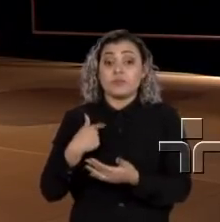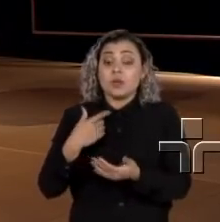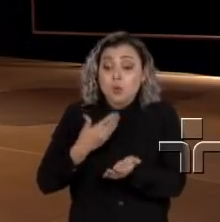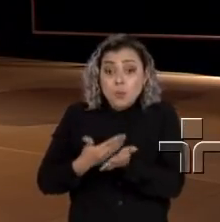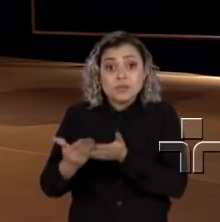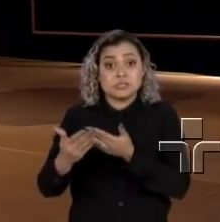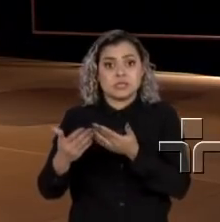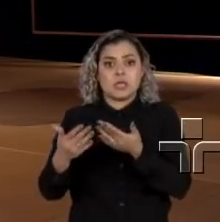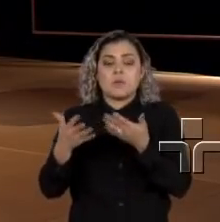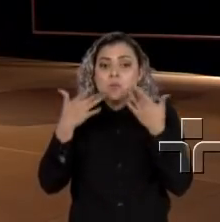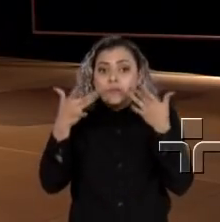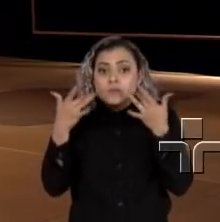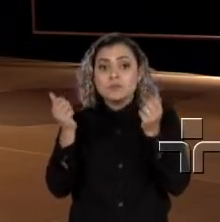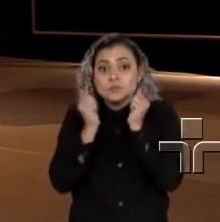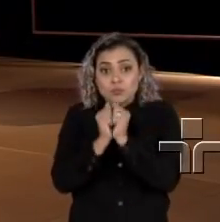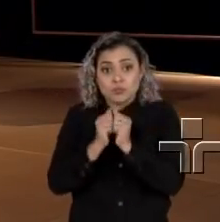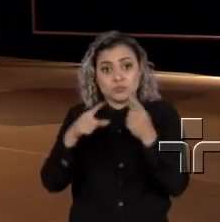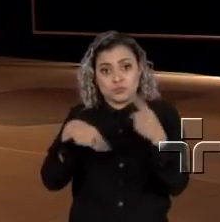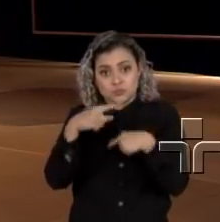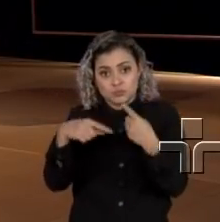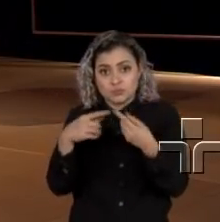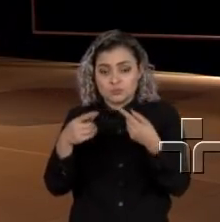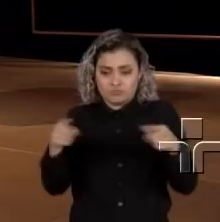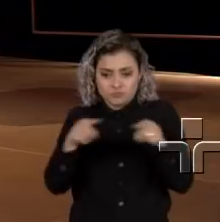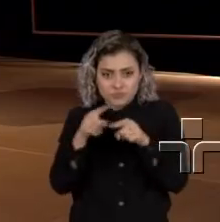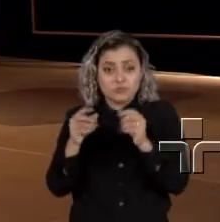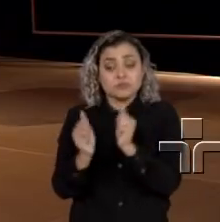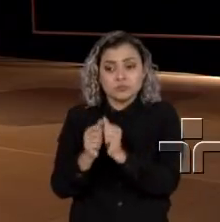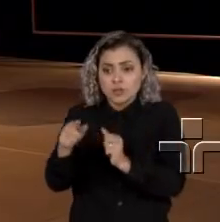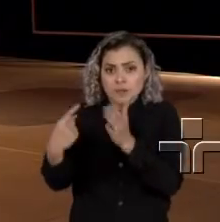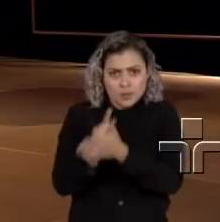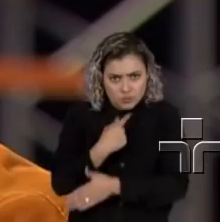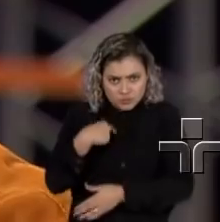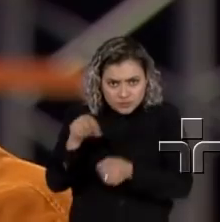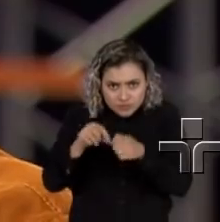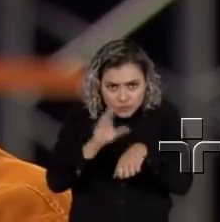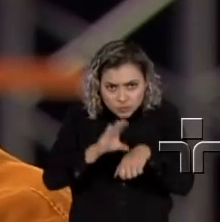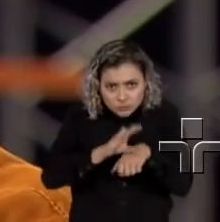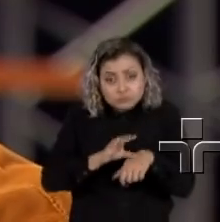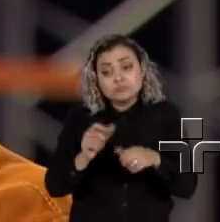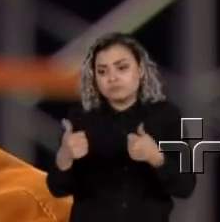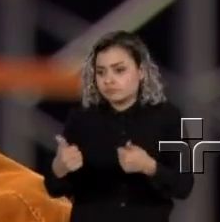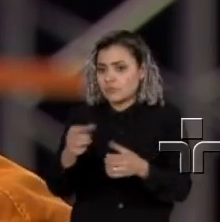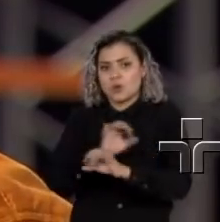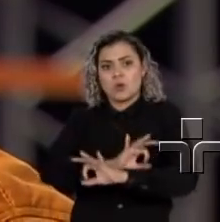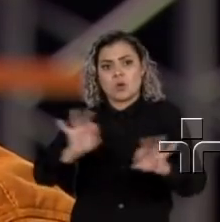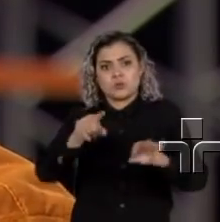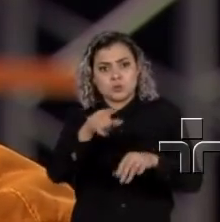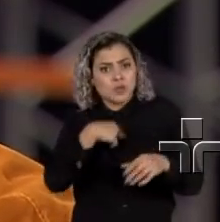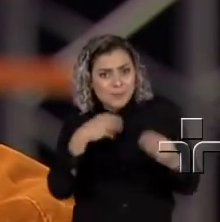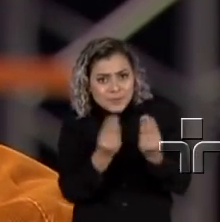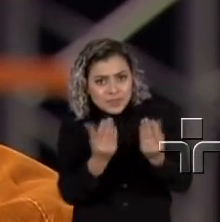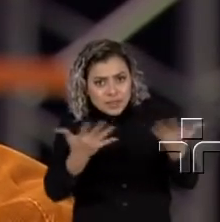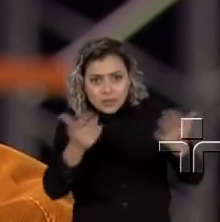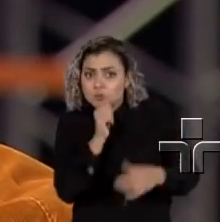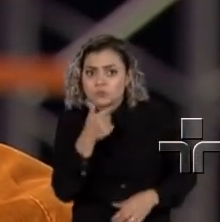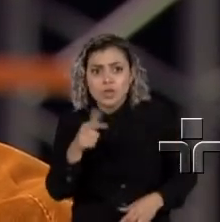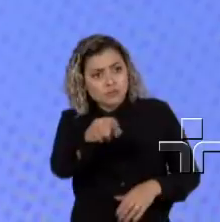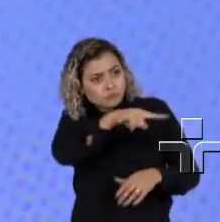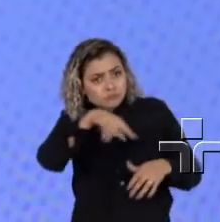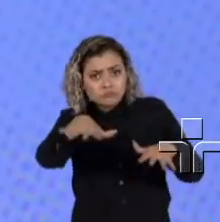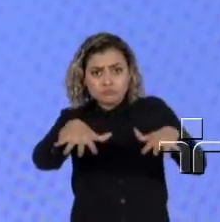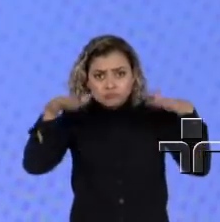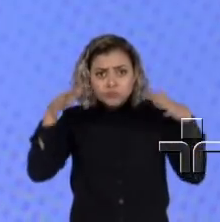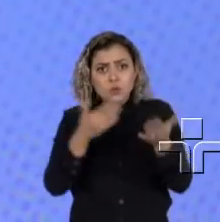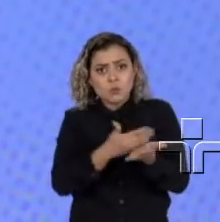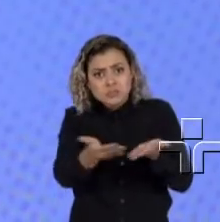ela. Falou, você fez aula, né? Falei, fiz. Então não tem milagre. Falo para os atores, quem tiver ator na plateia aqui, né? E